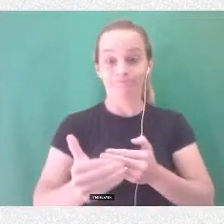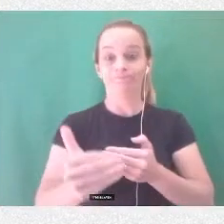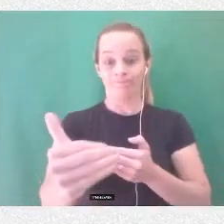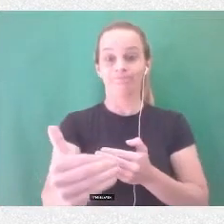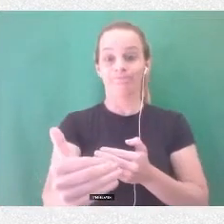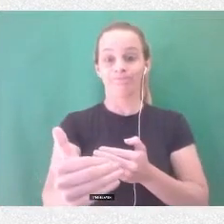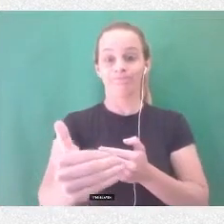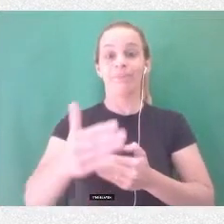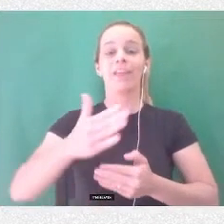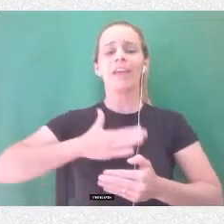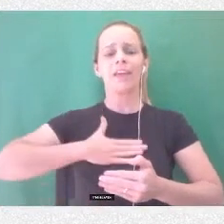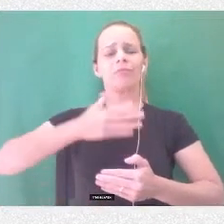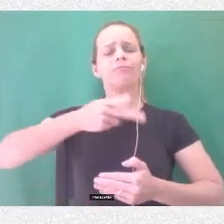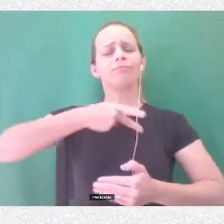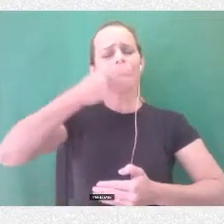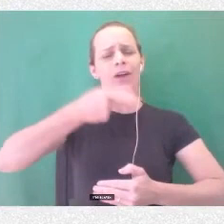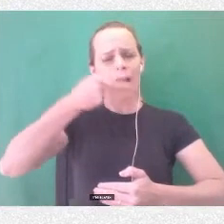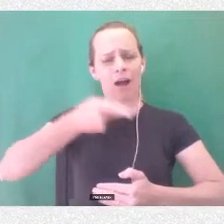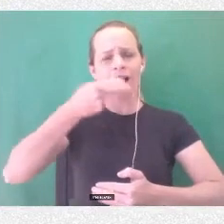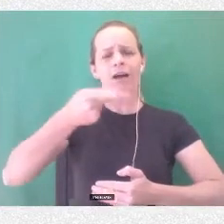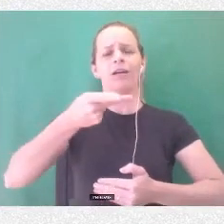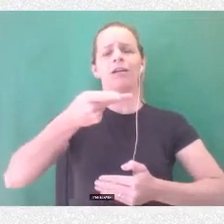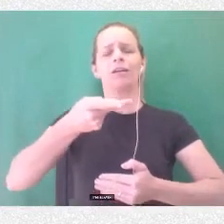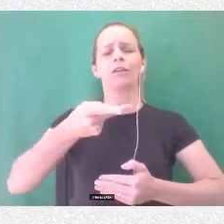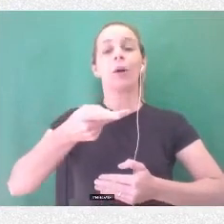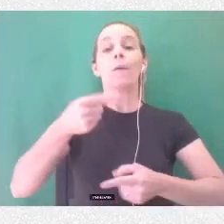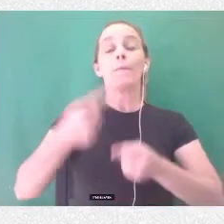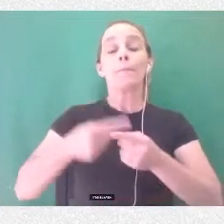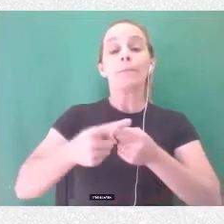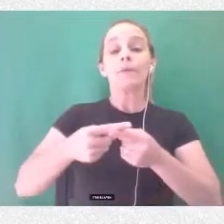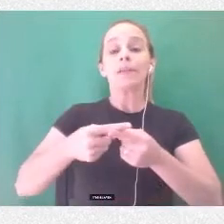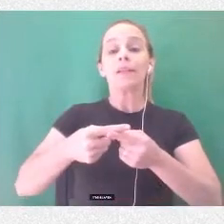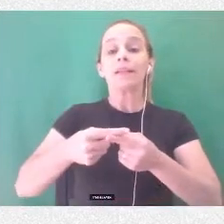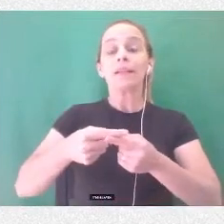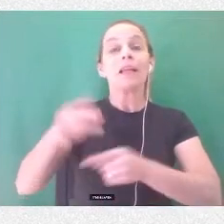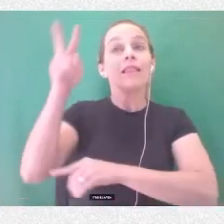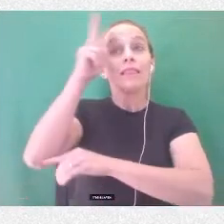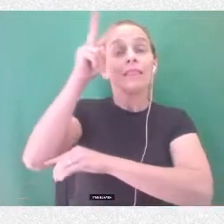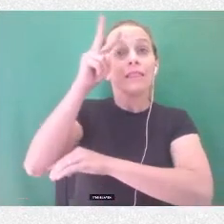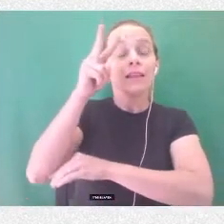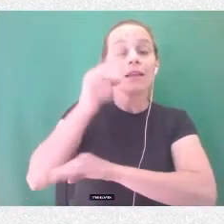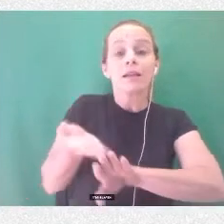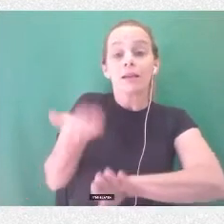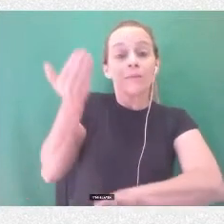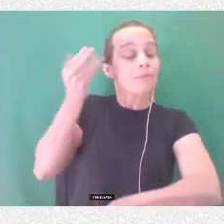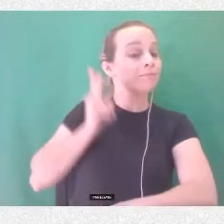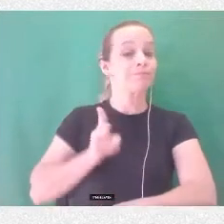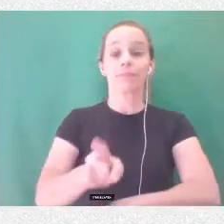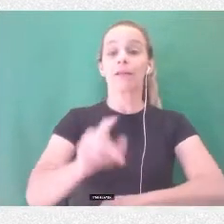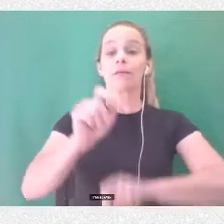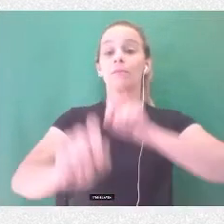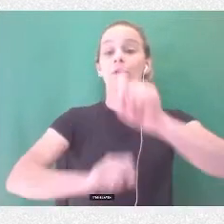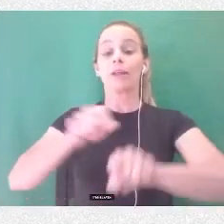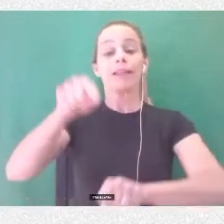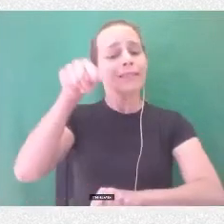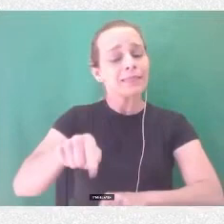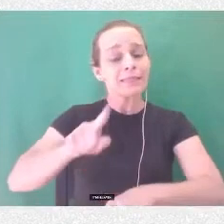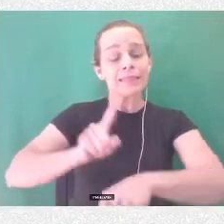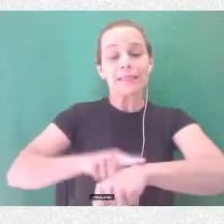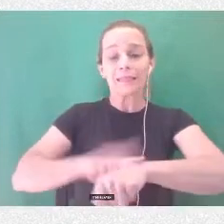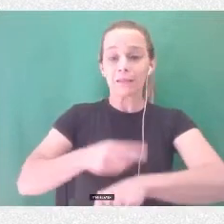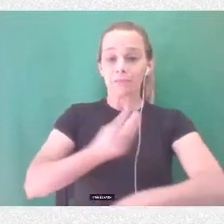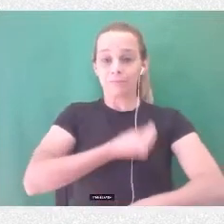meu discurso e a minha mensagem inicial é apenas para relembrar. Porque nunca é demais relembrar, sobretudo nesses tempos que vivemos,